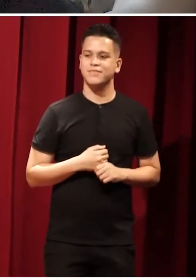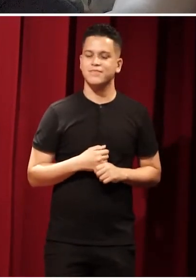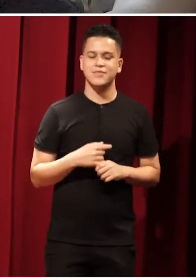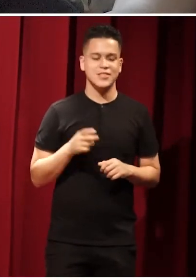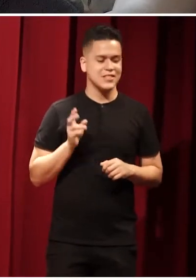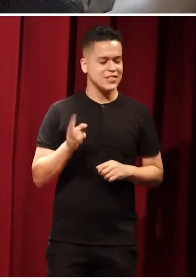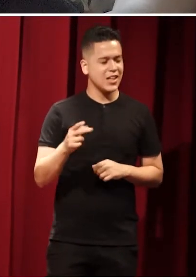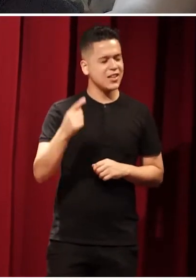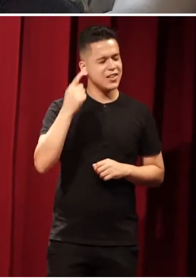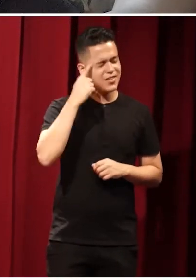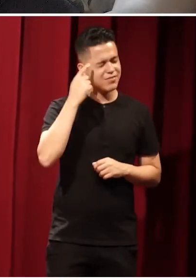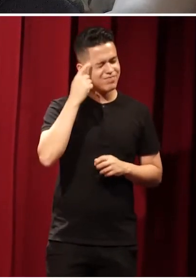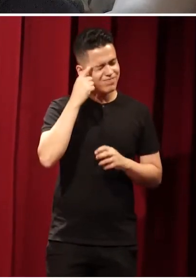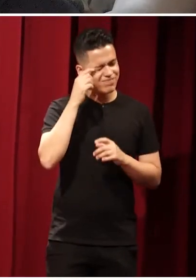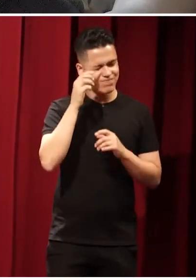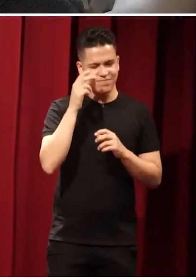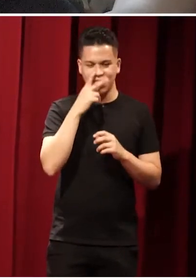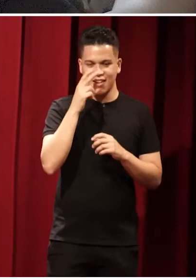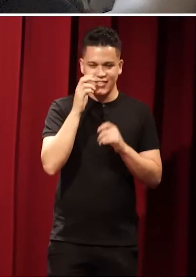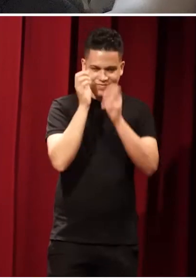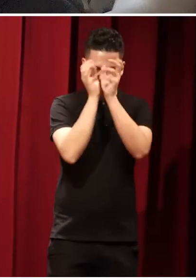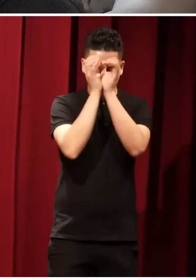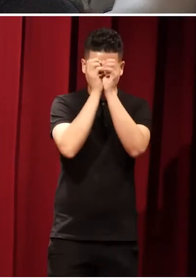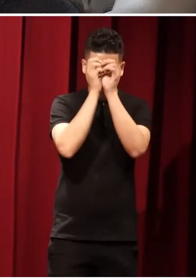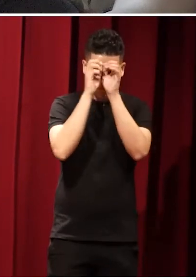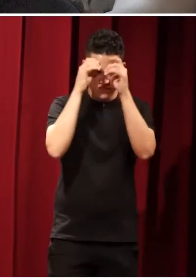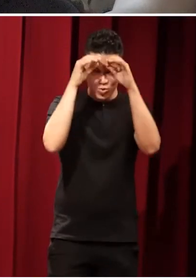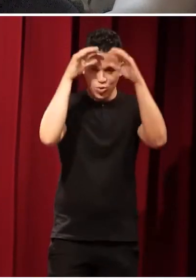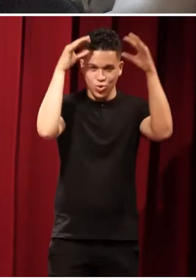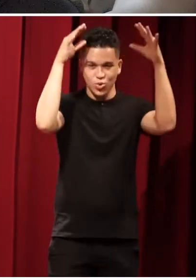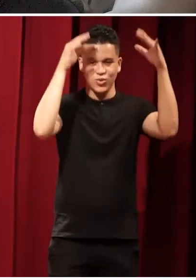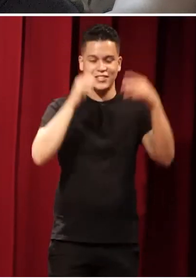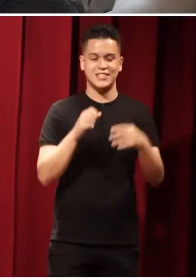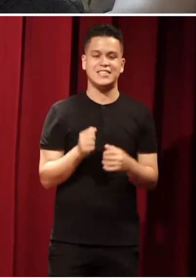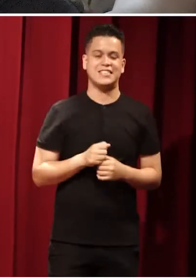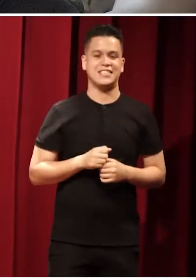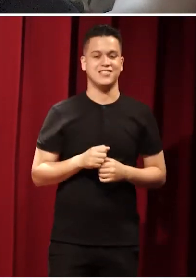ferve a cabeça, é a seguinte: